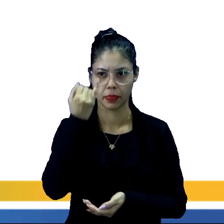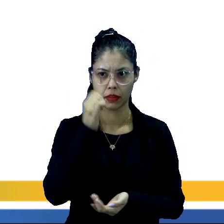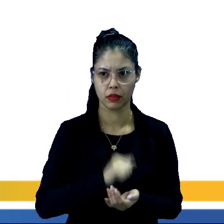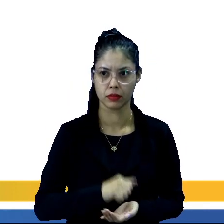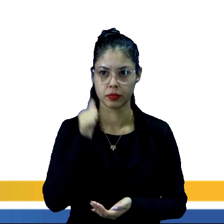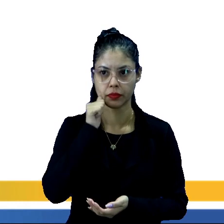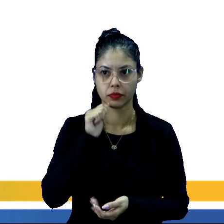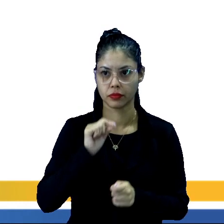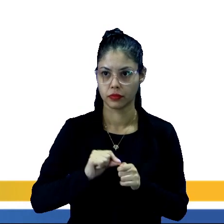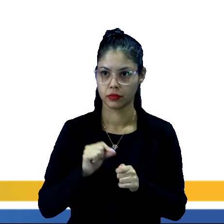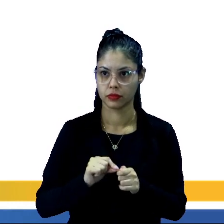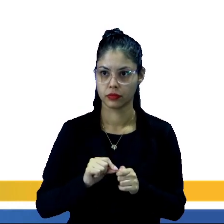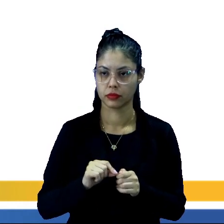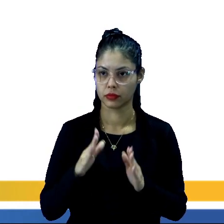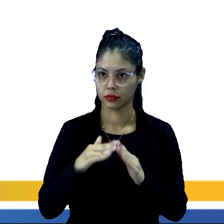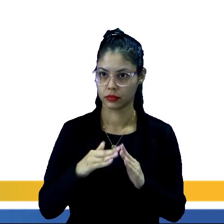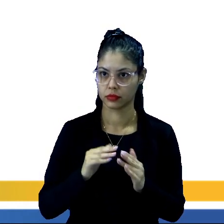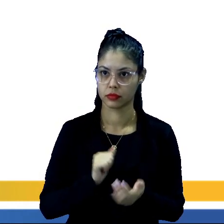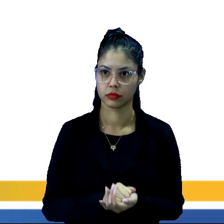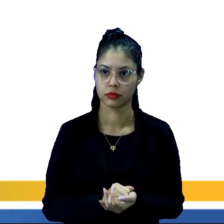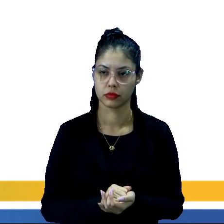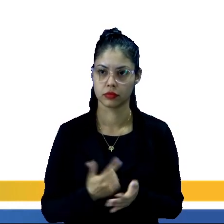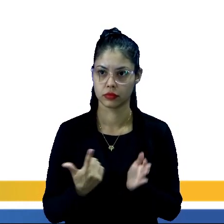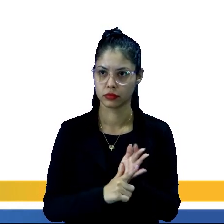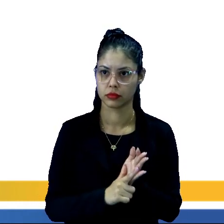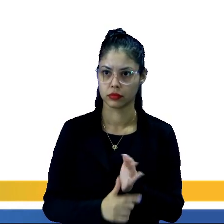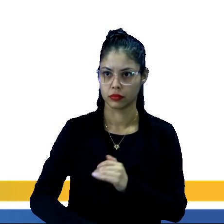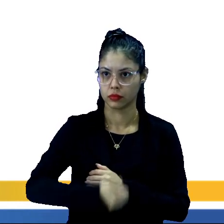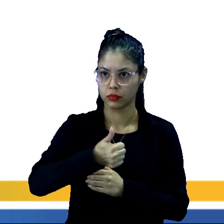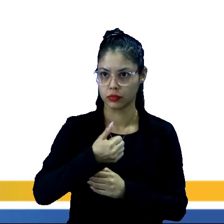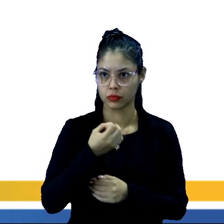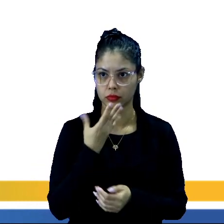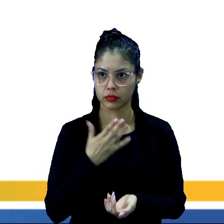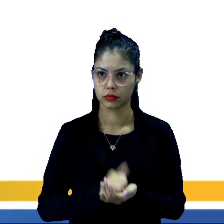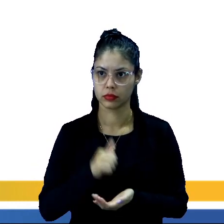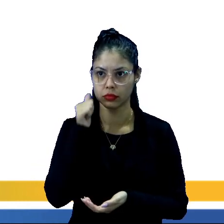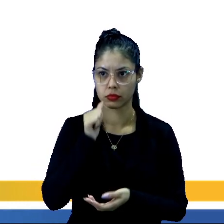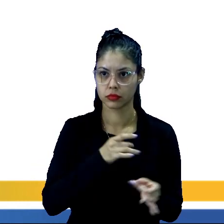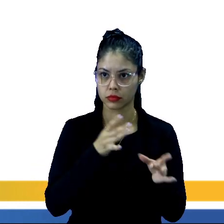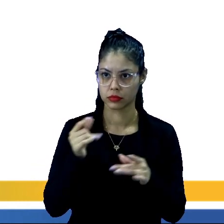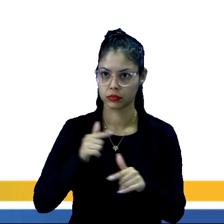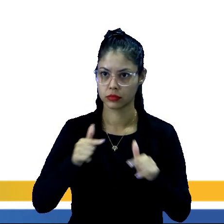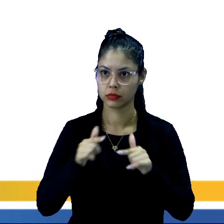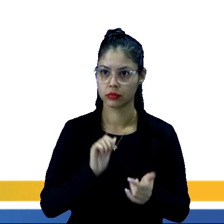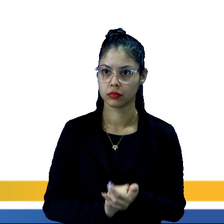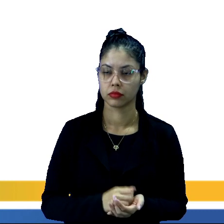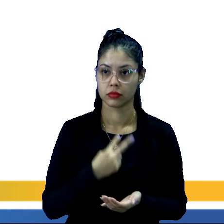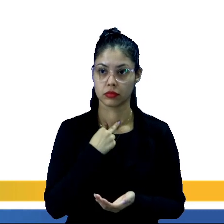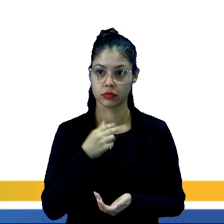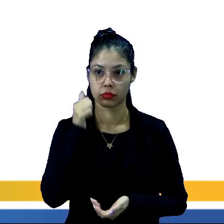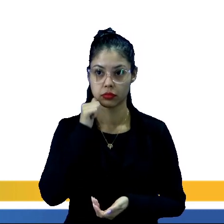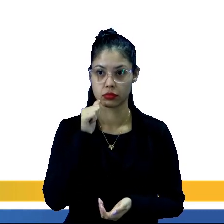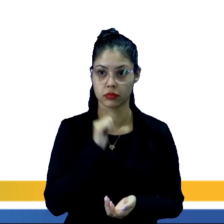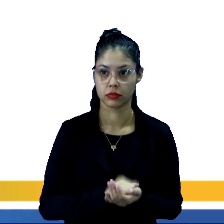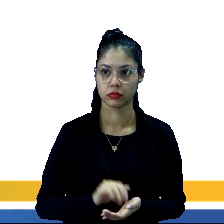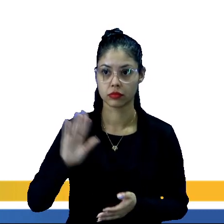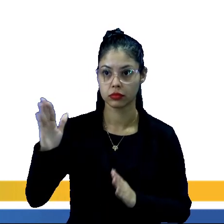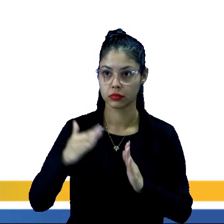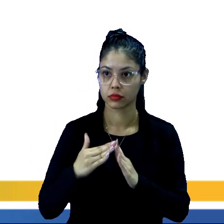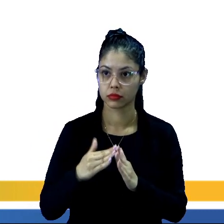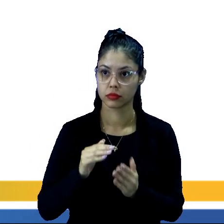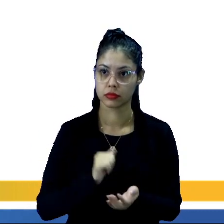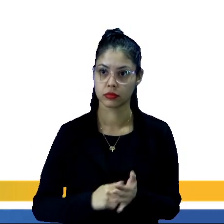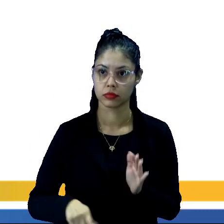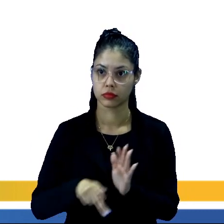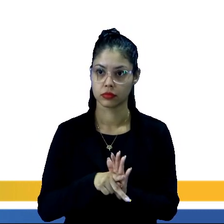É importante as mulheres fazerem o serviço doméstico? Há um papel positivo frente à posição da mulher no mercado de trabalho? A culpa das mulheres ficarem em casa